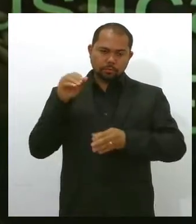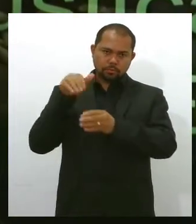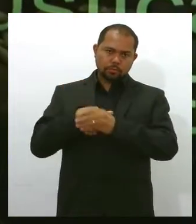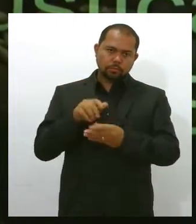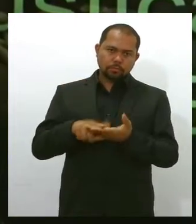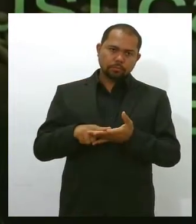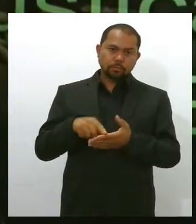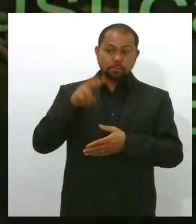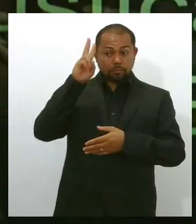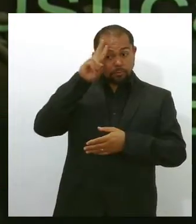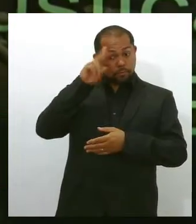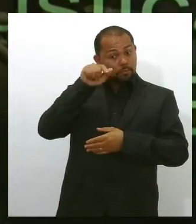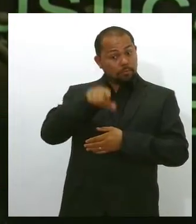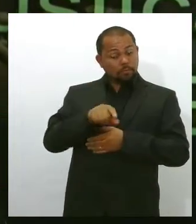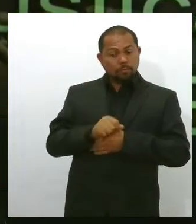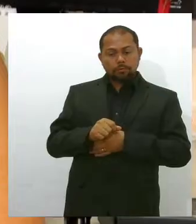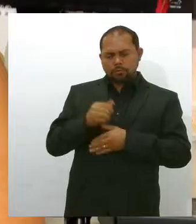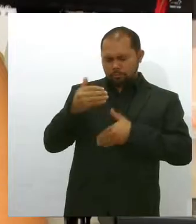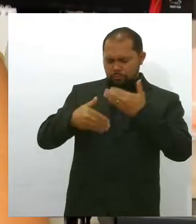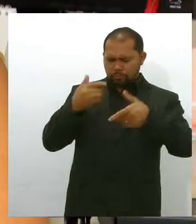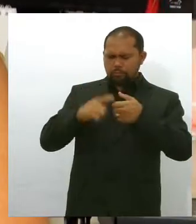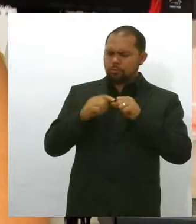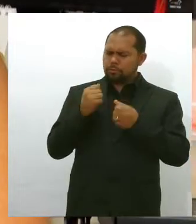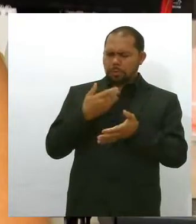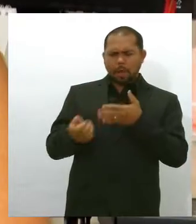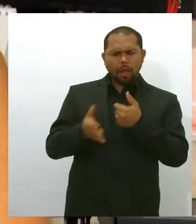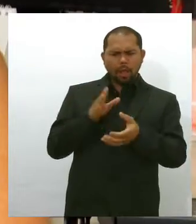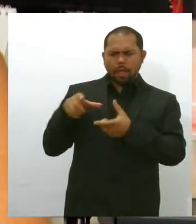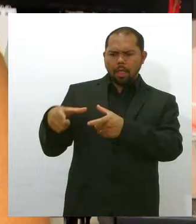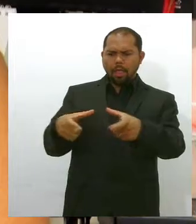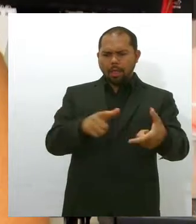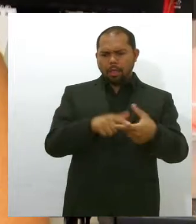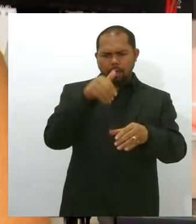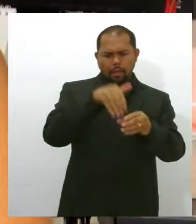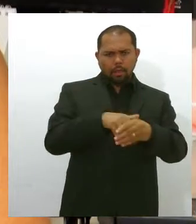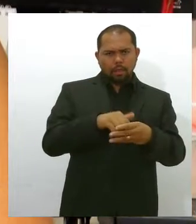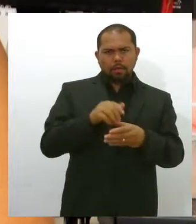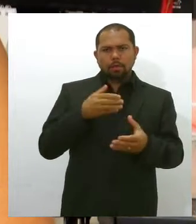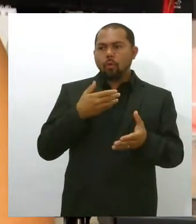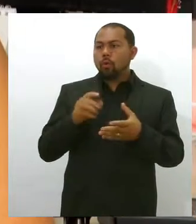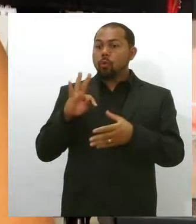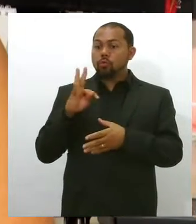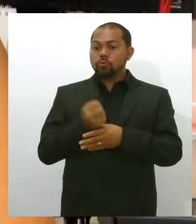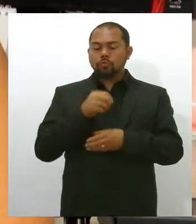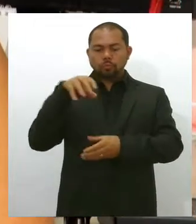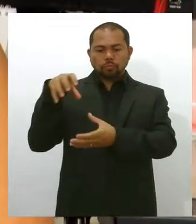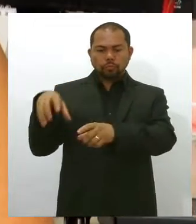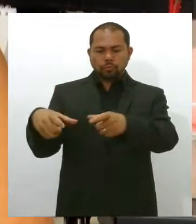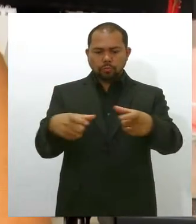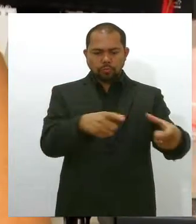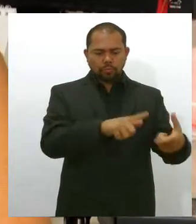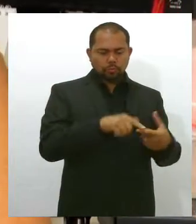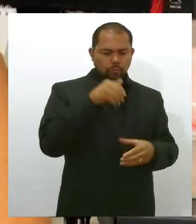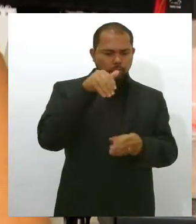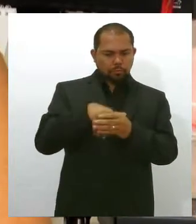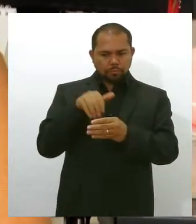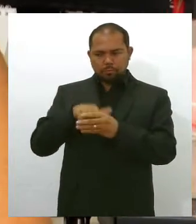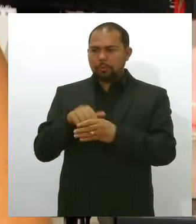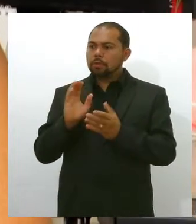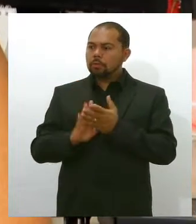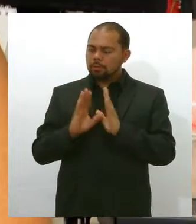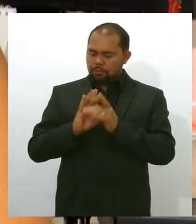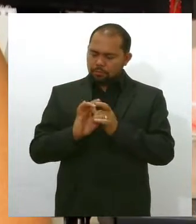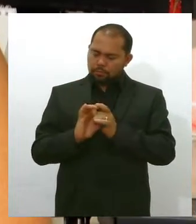esse processo pode ser feito em qualquer seção eleitoral toda a sessão eleitoral ela está habilitada para receber uma